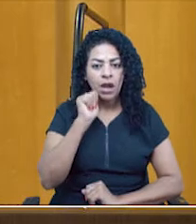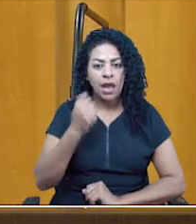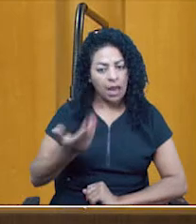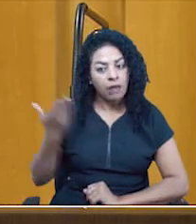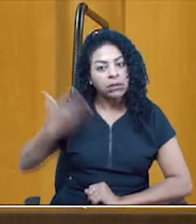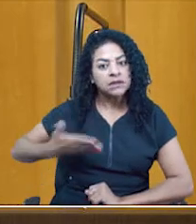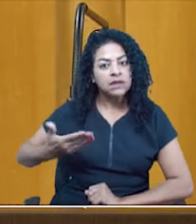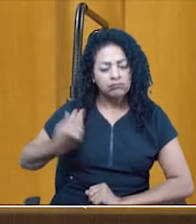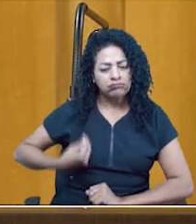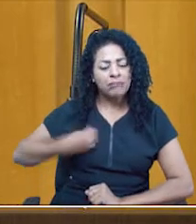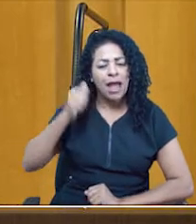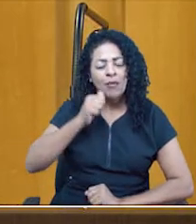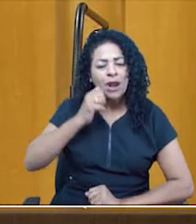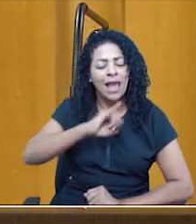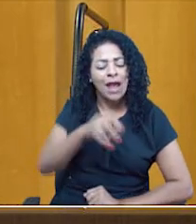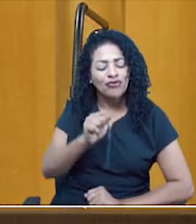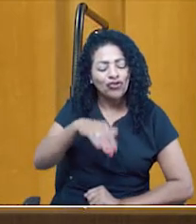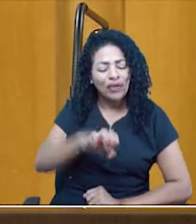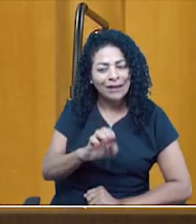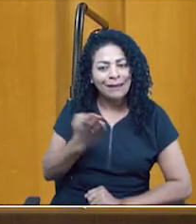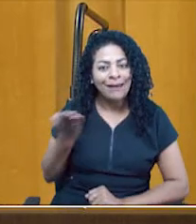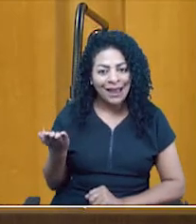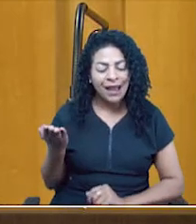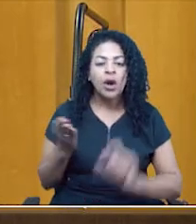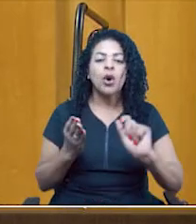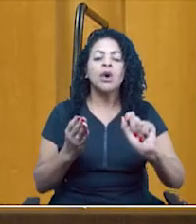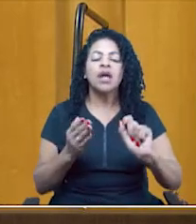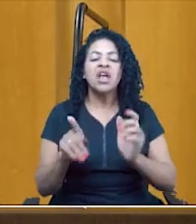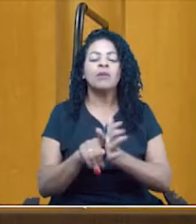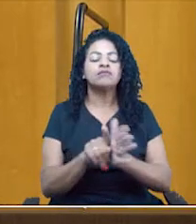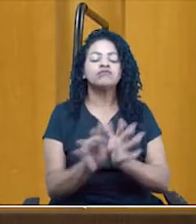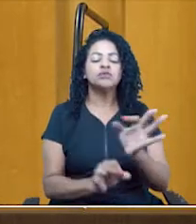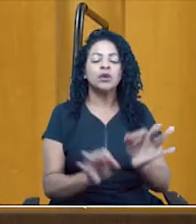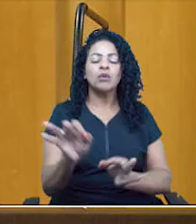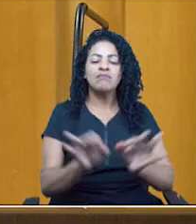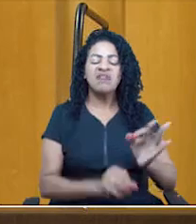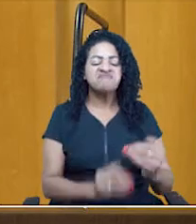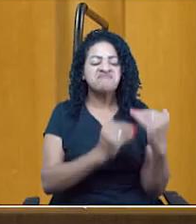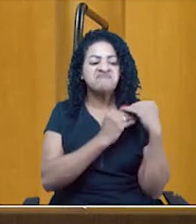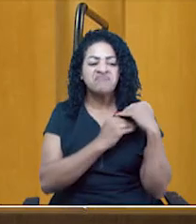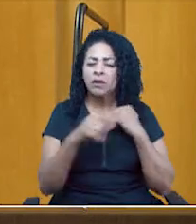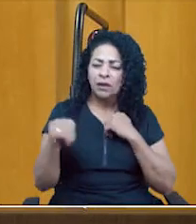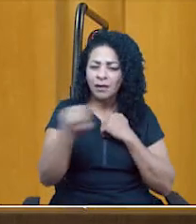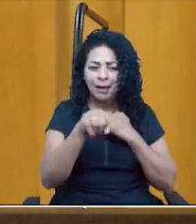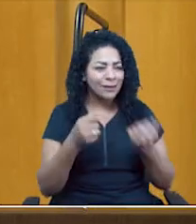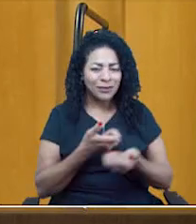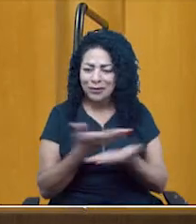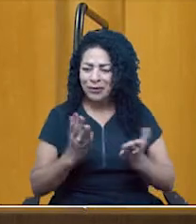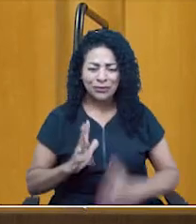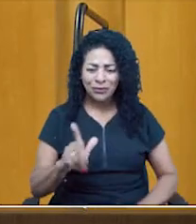é um freio de arrumação para todos nós, seja por